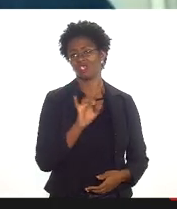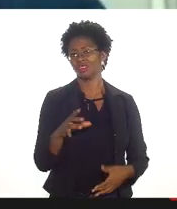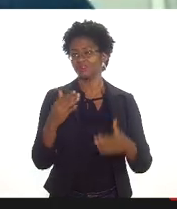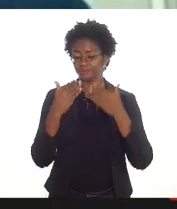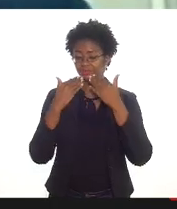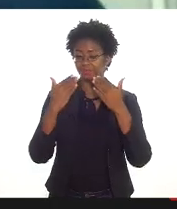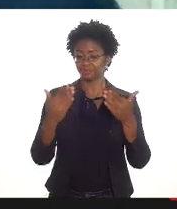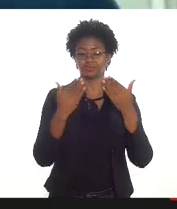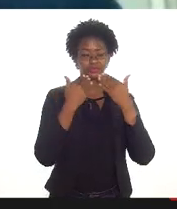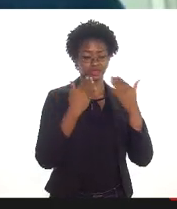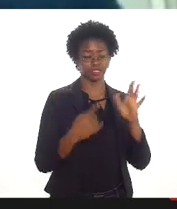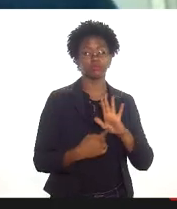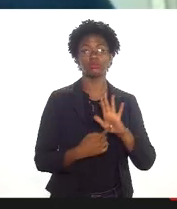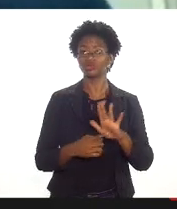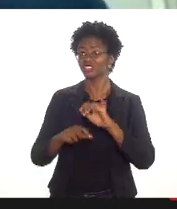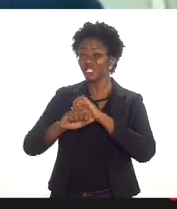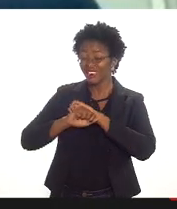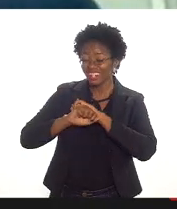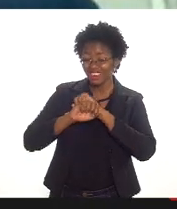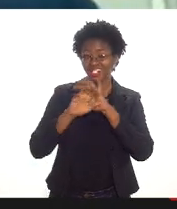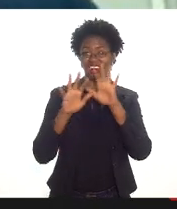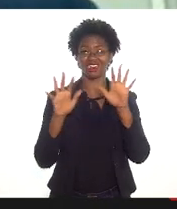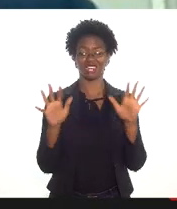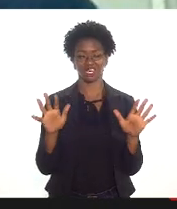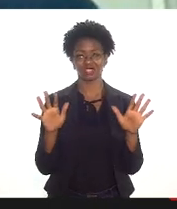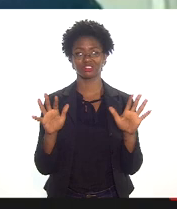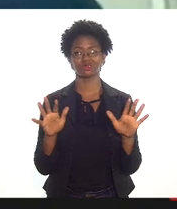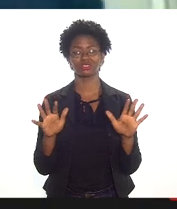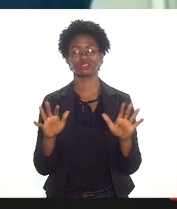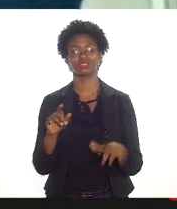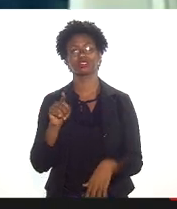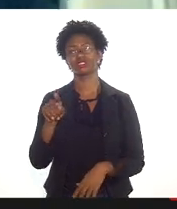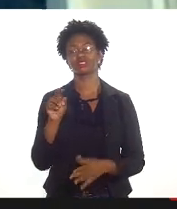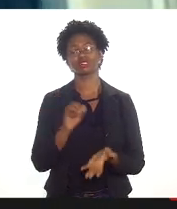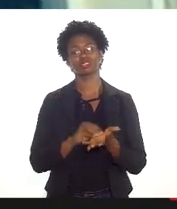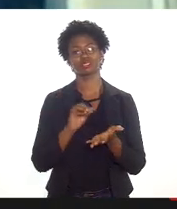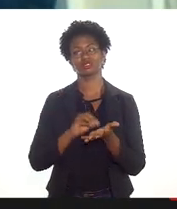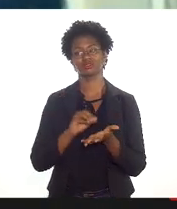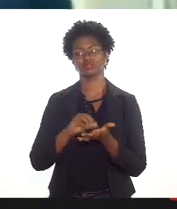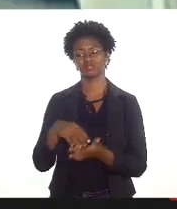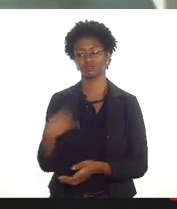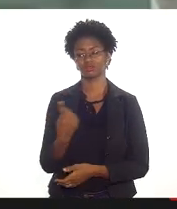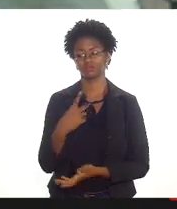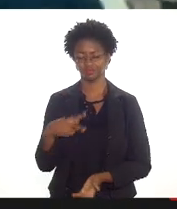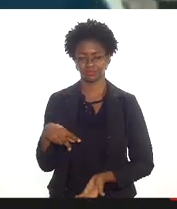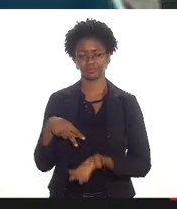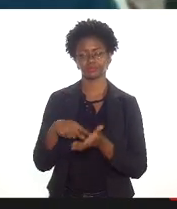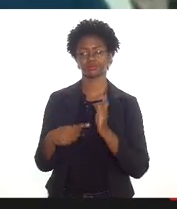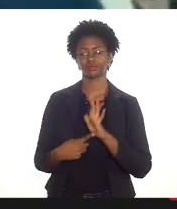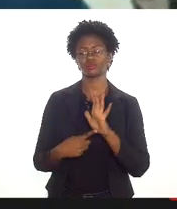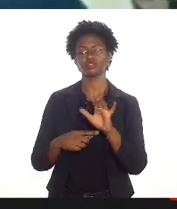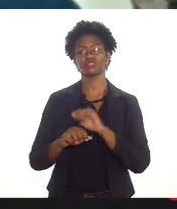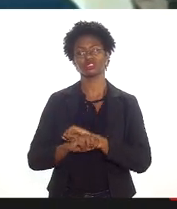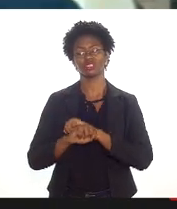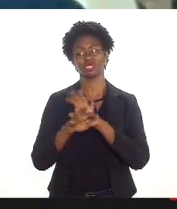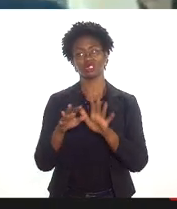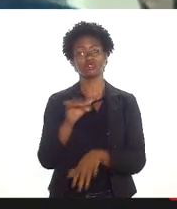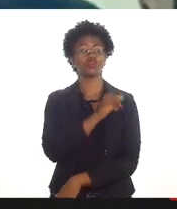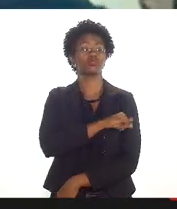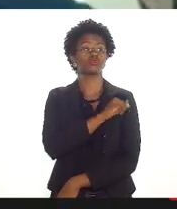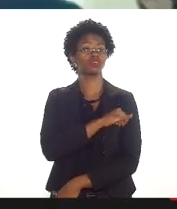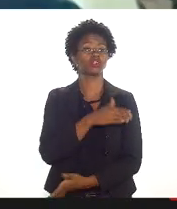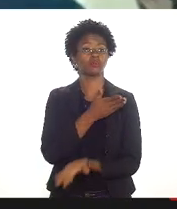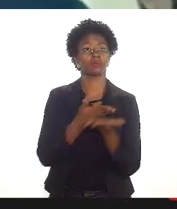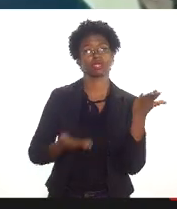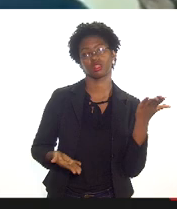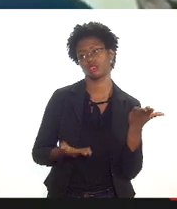aqui fica mais clara a inoperância de nos mostrar com clareza o que o Rio de Janeiro está